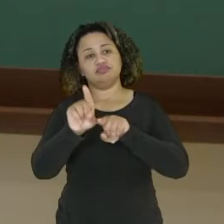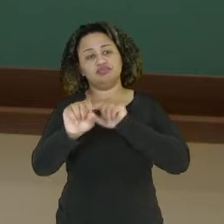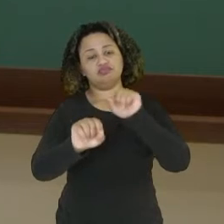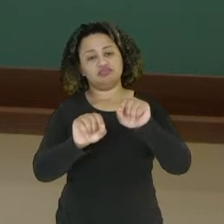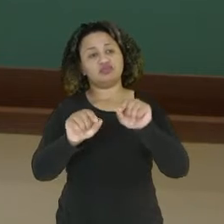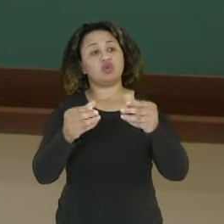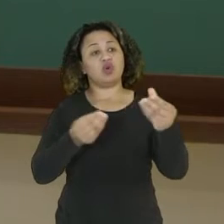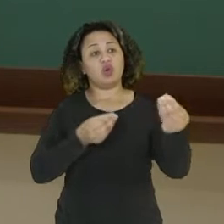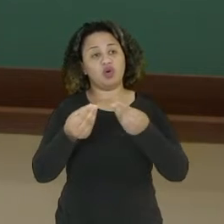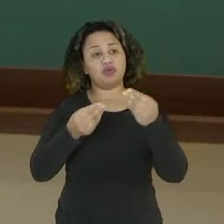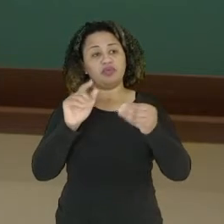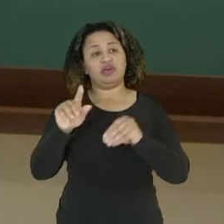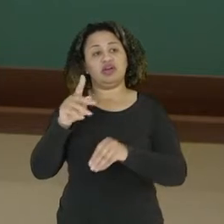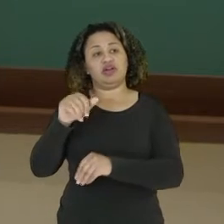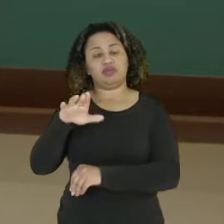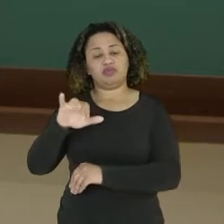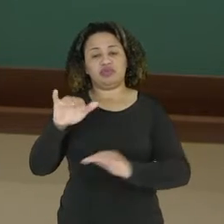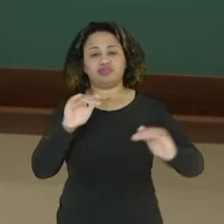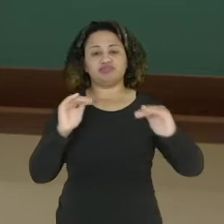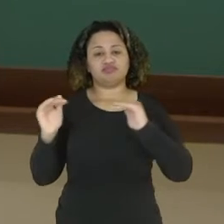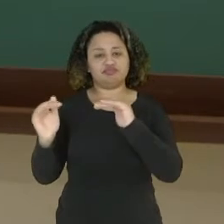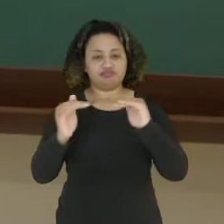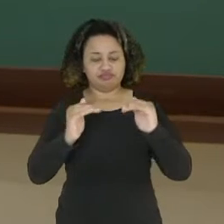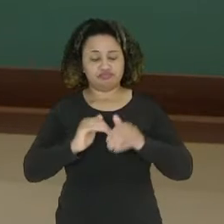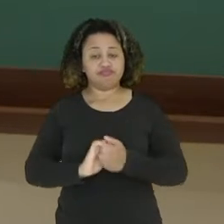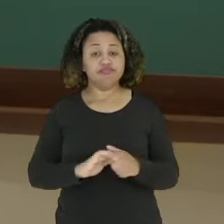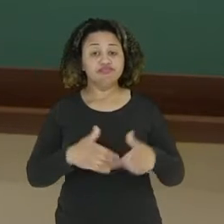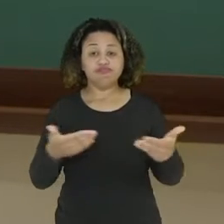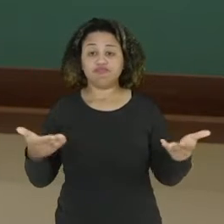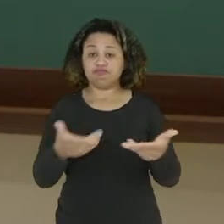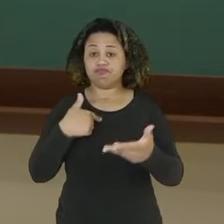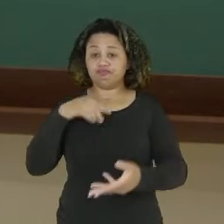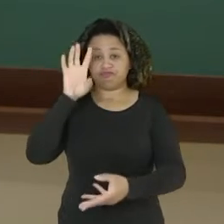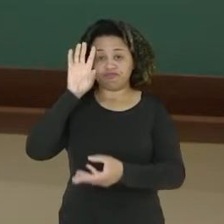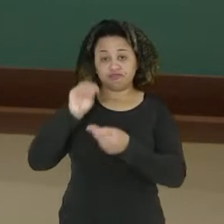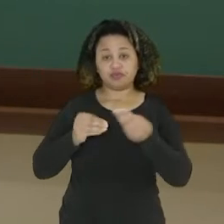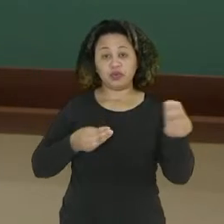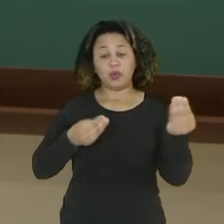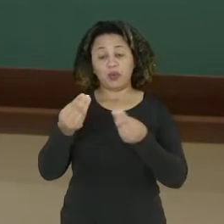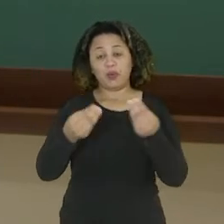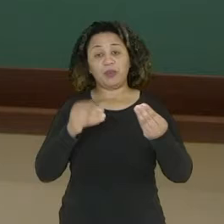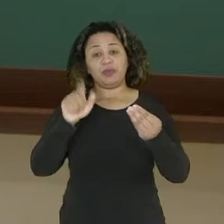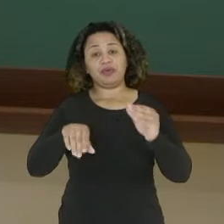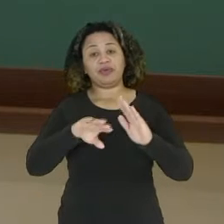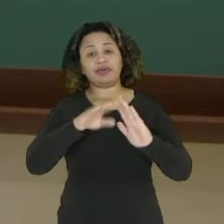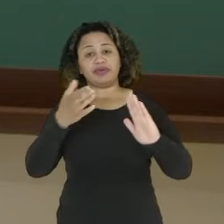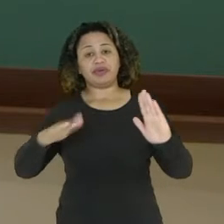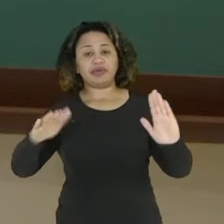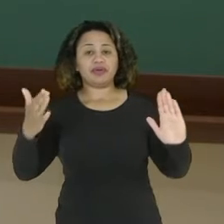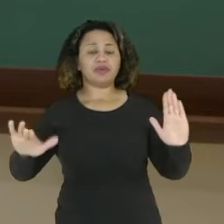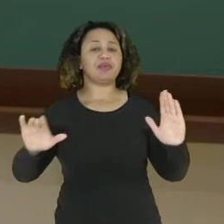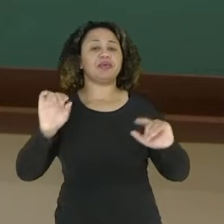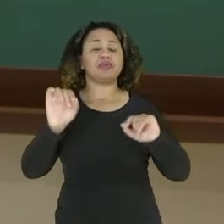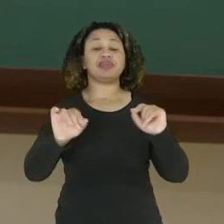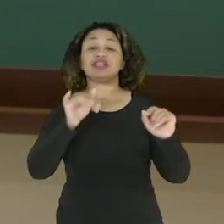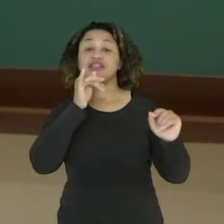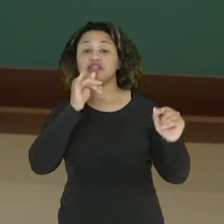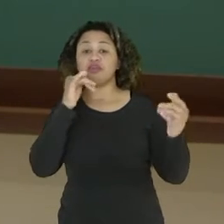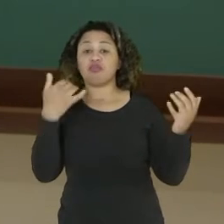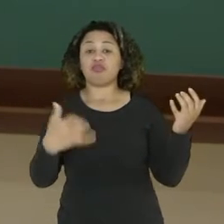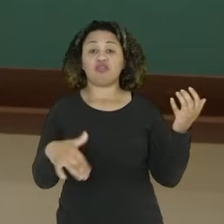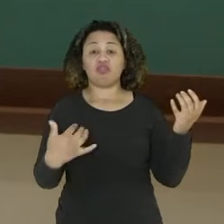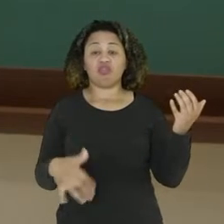de harmônicos. Então, hoje, você vai compreender como é que funciona uma onda, por exemplo, num violão,